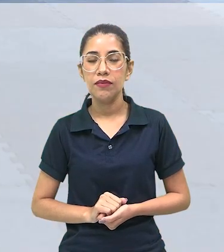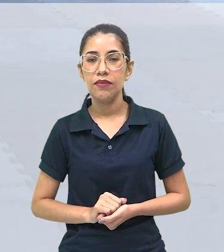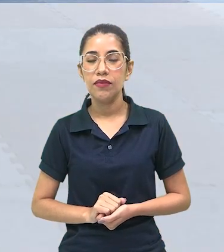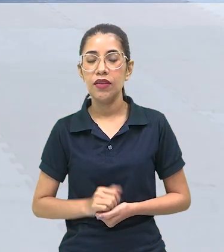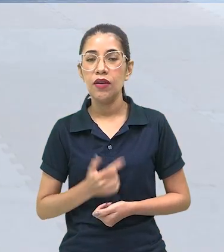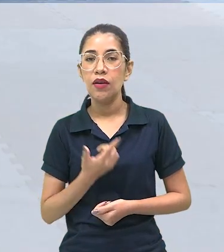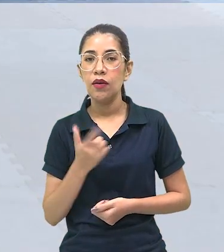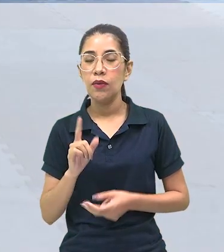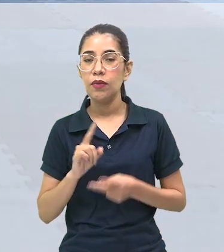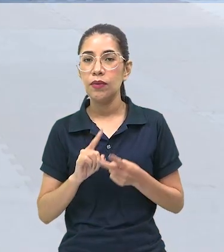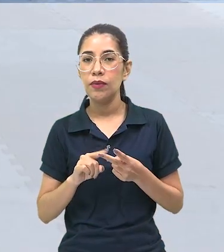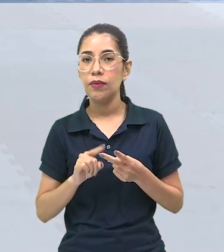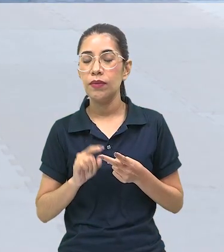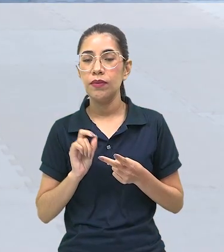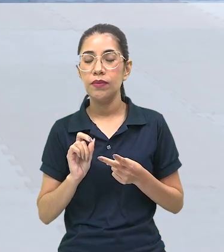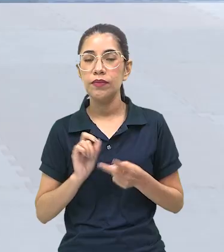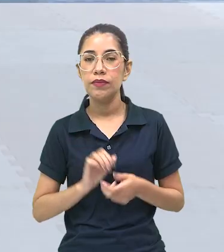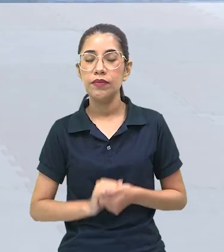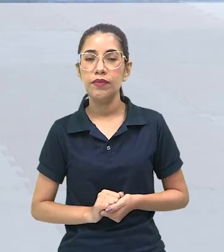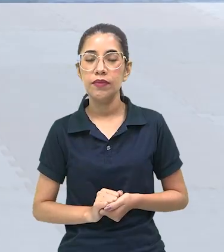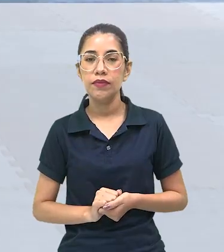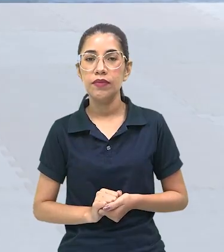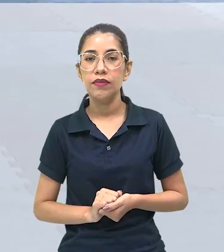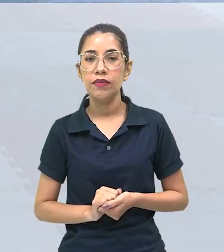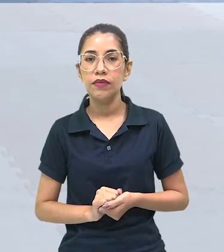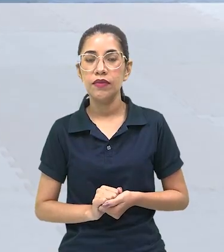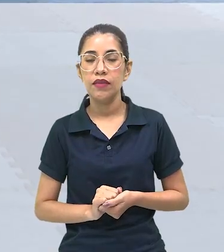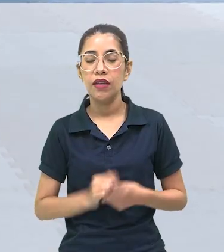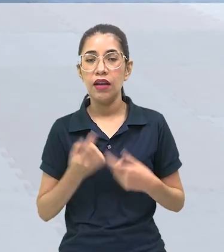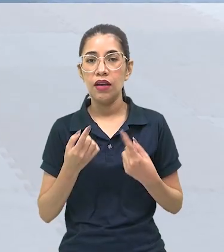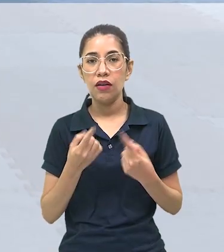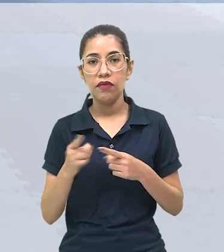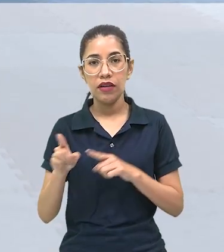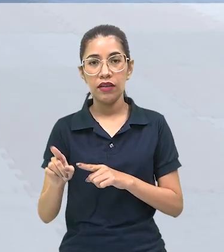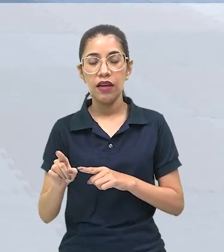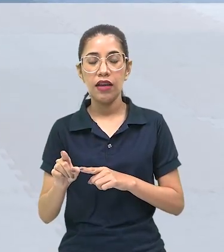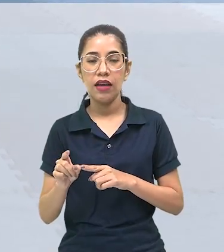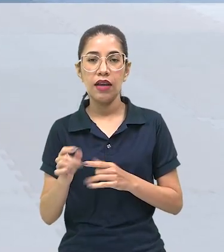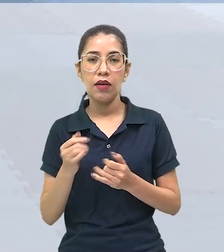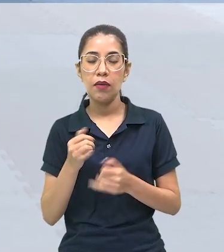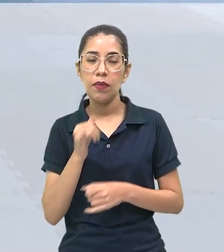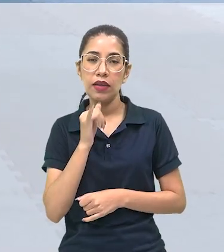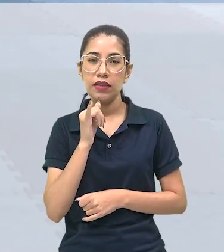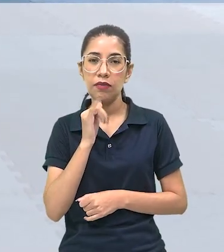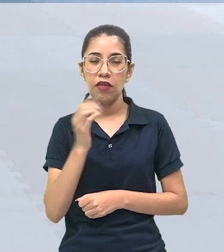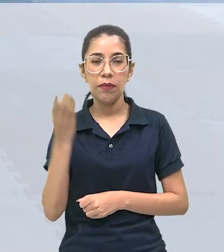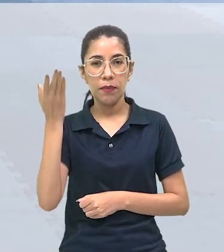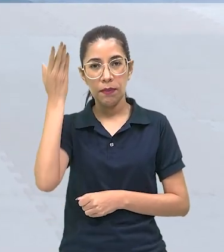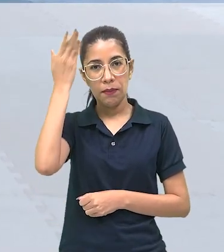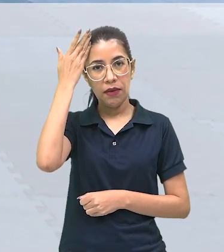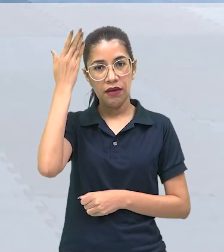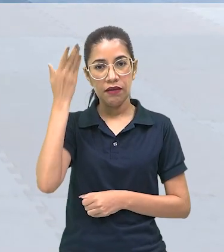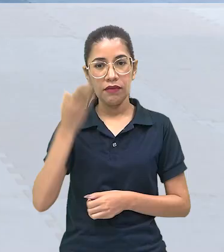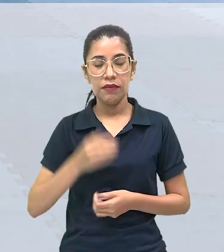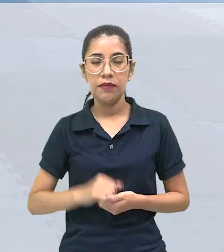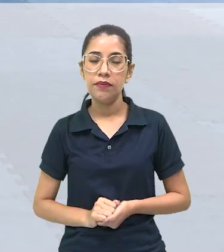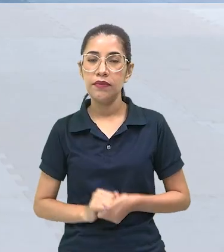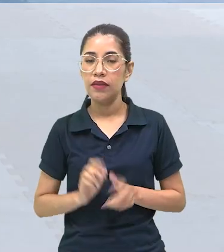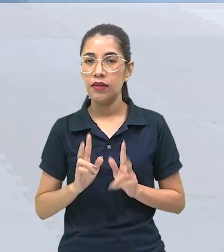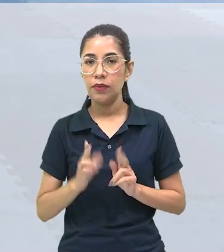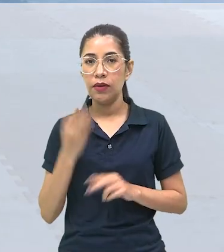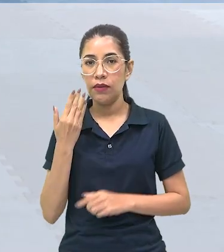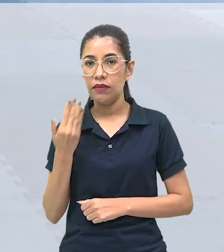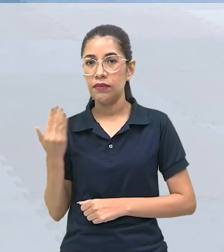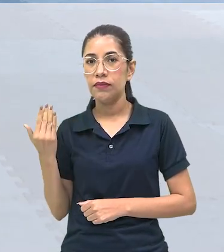Próximo exercício vai ser assim, ó. O colega vai atacar como se fosse bater na minha cabeça, tá? Esse exercício